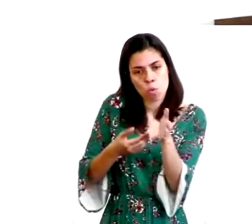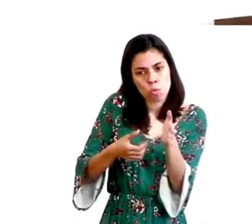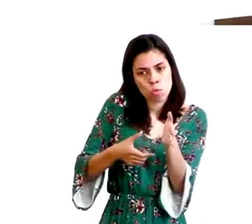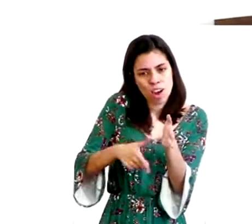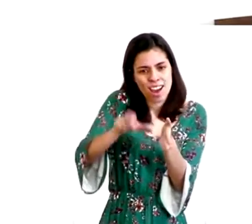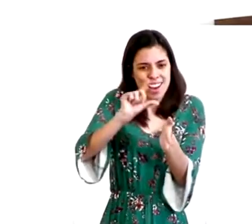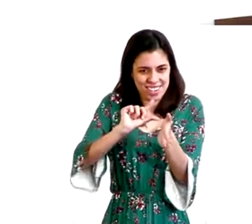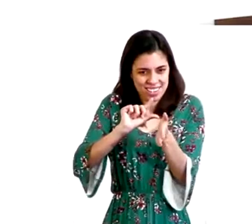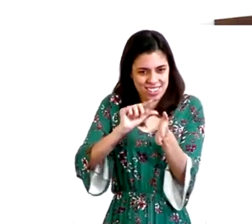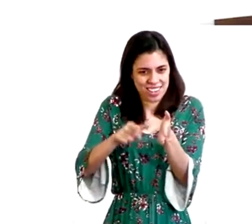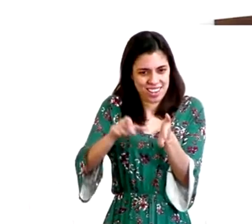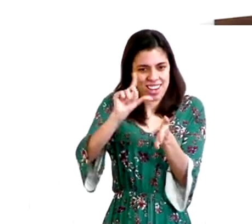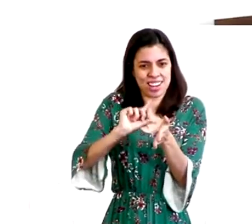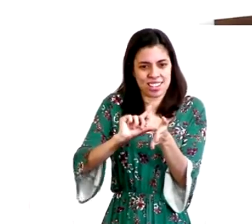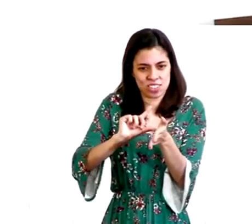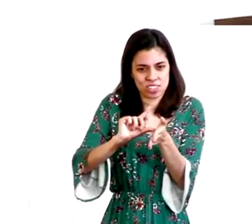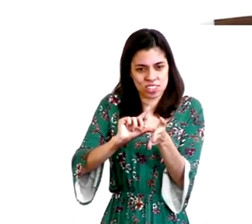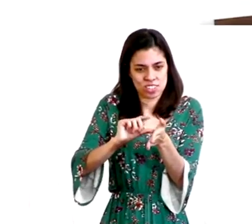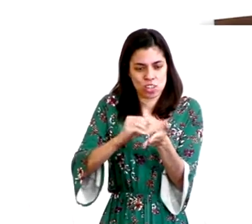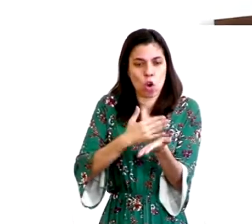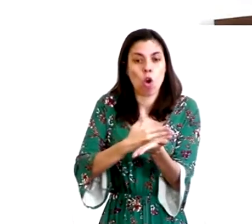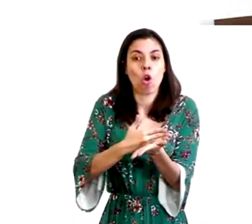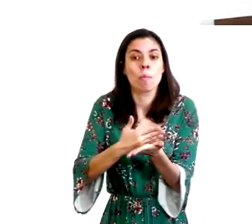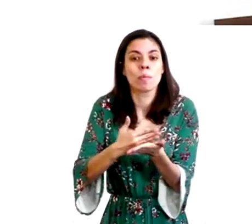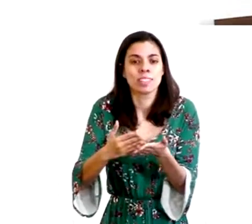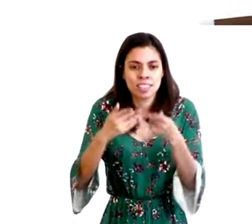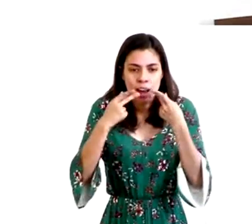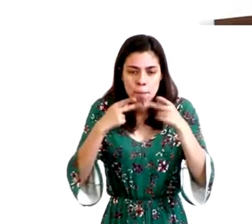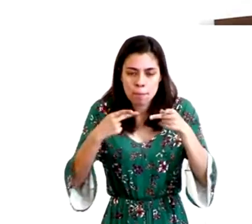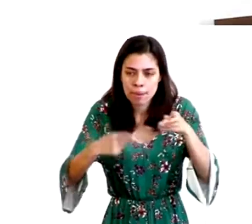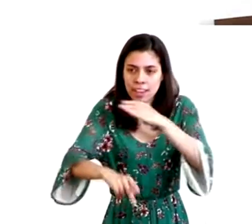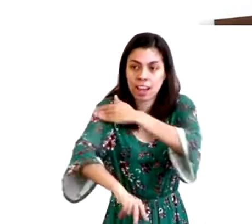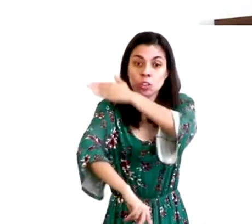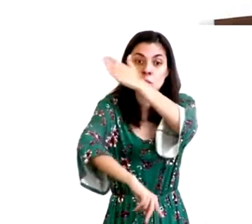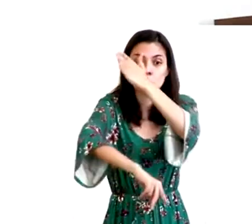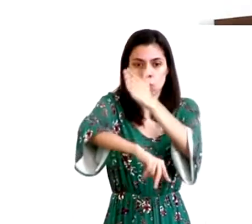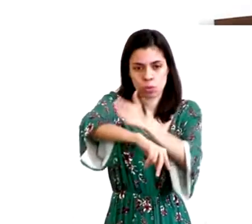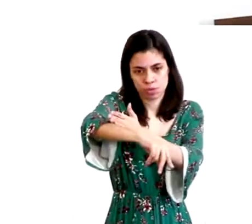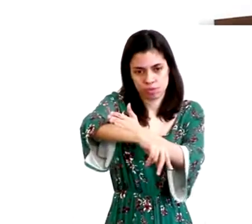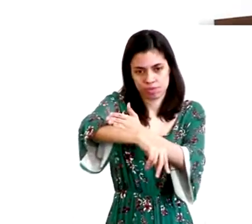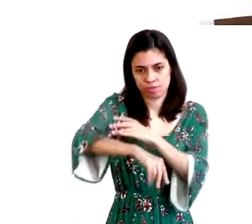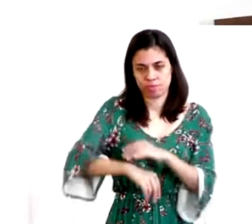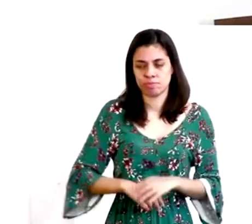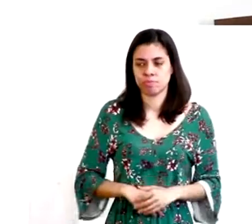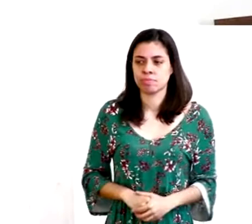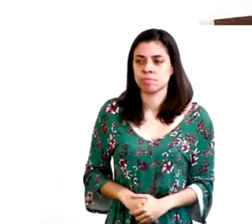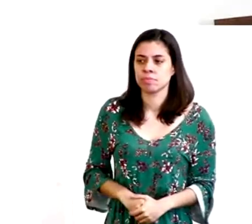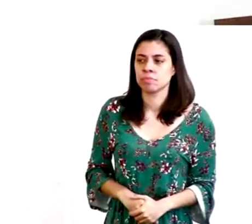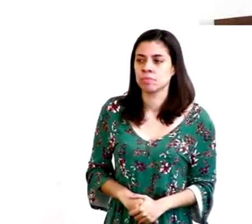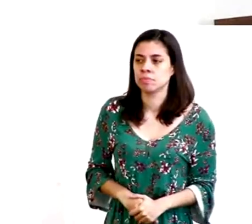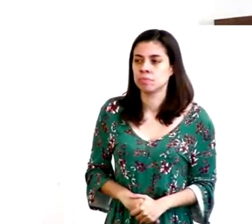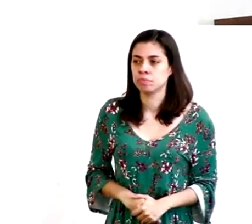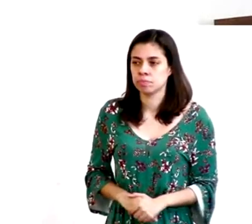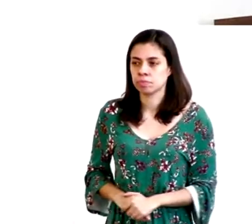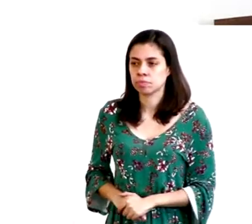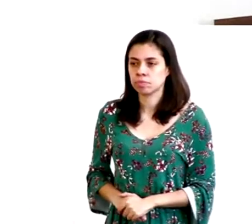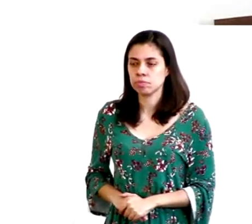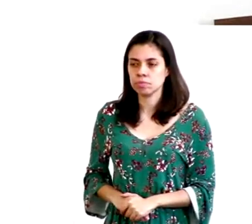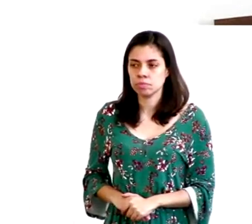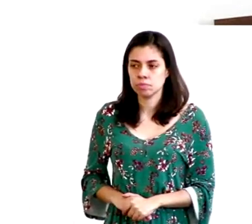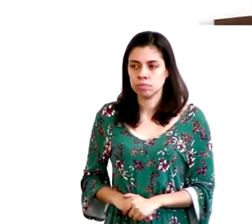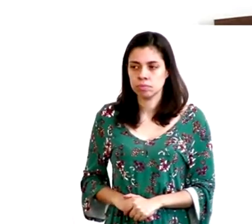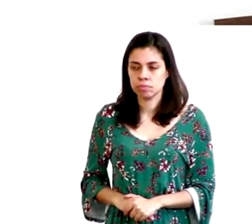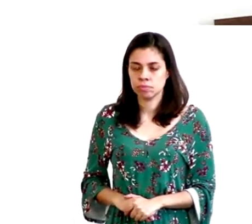sermão. Portanto, hoje o nosso sermão terá 2 pontos, e não 3 pontos. Vamos